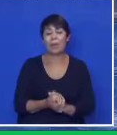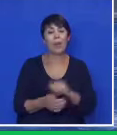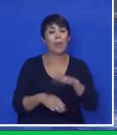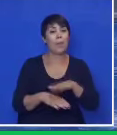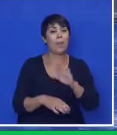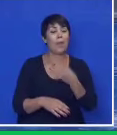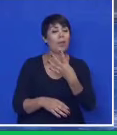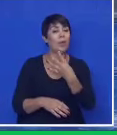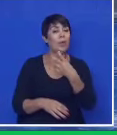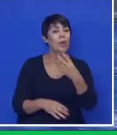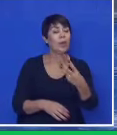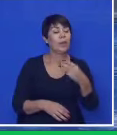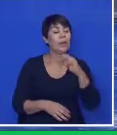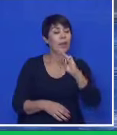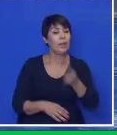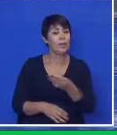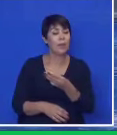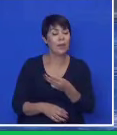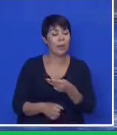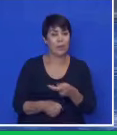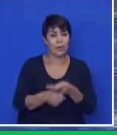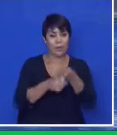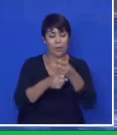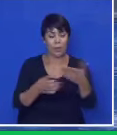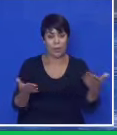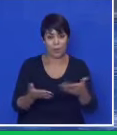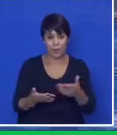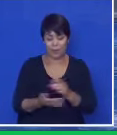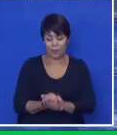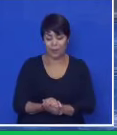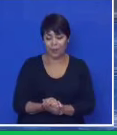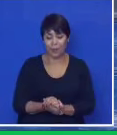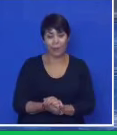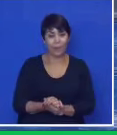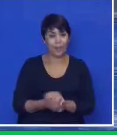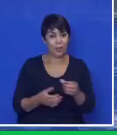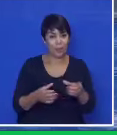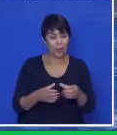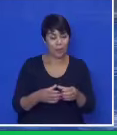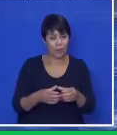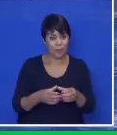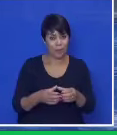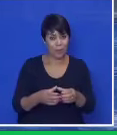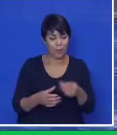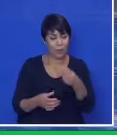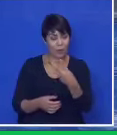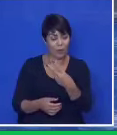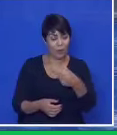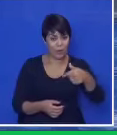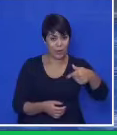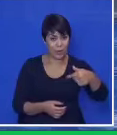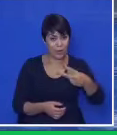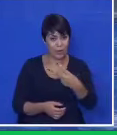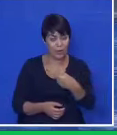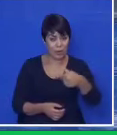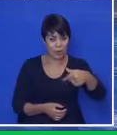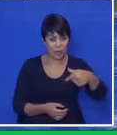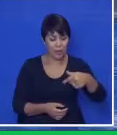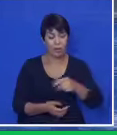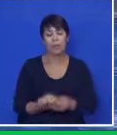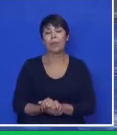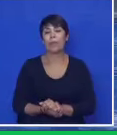Mais de 43 milhões na faixa principal da Mega Sena. Bola preta, número 27.